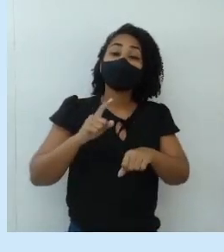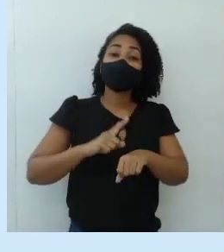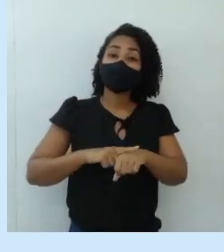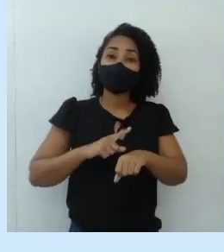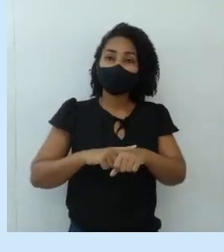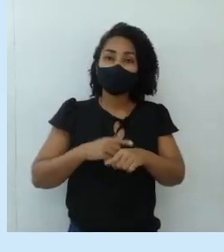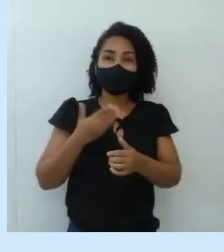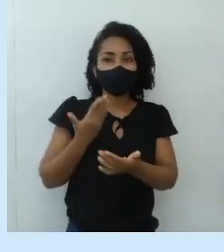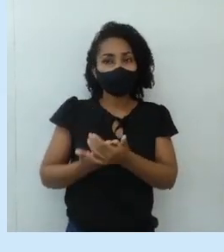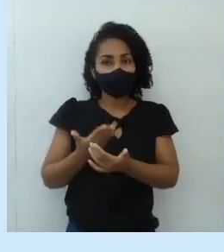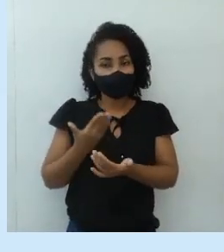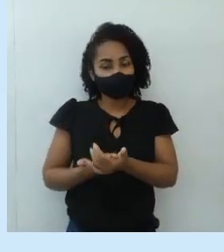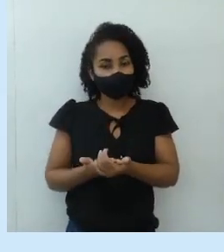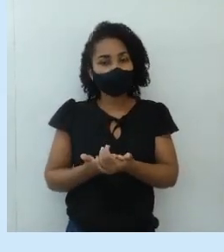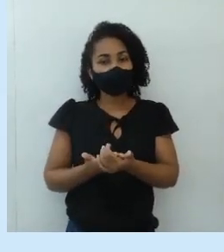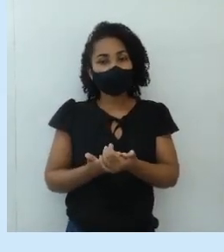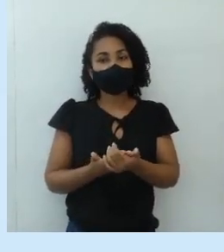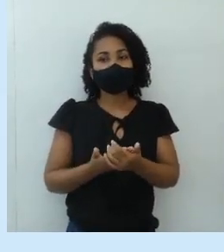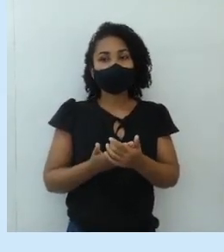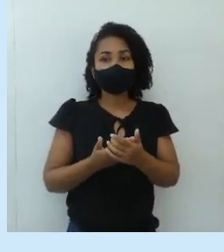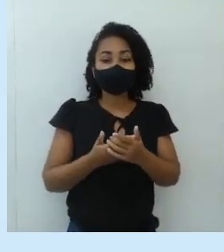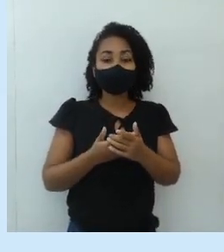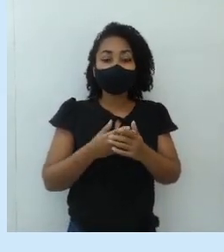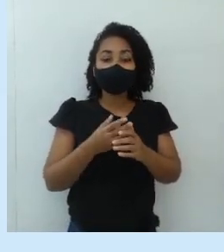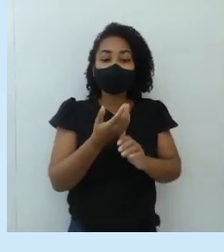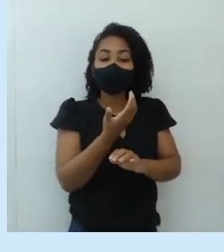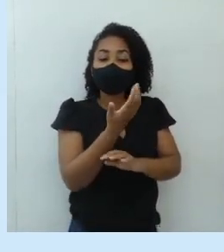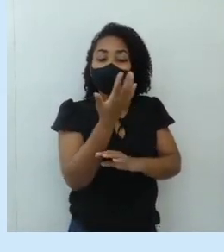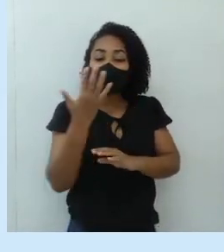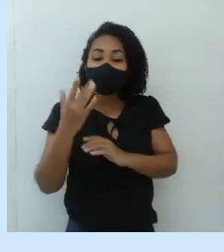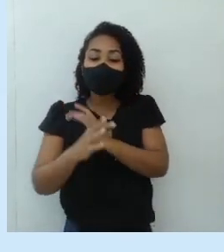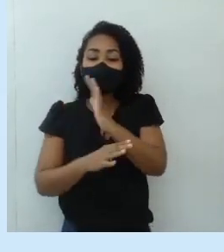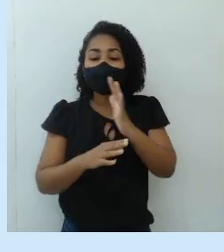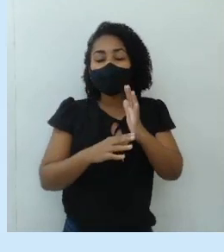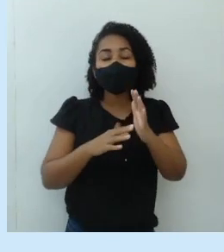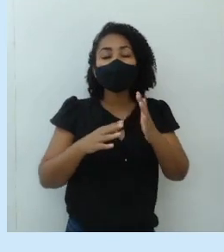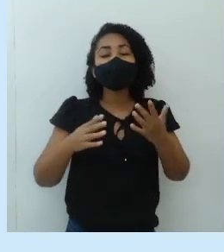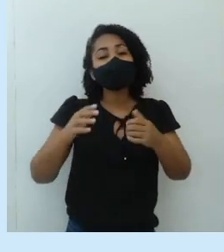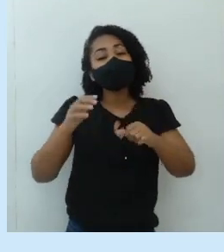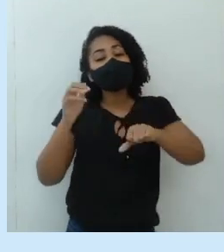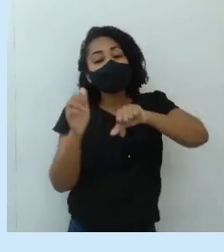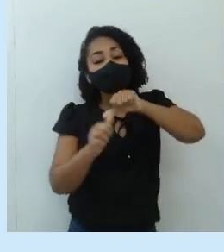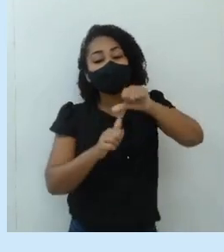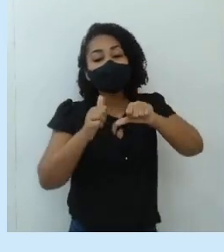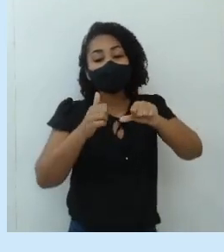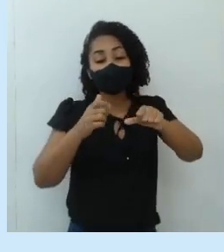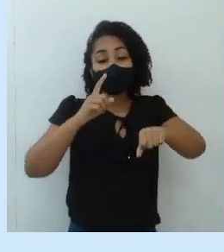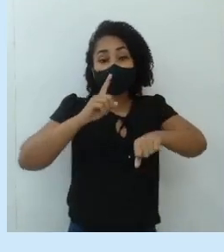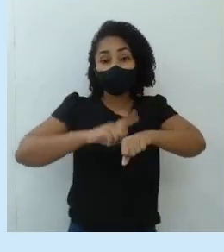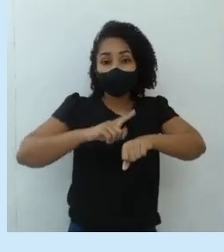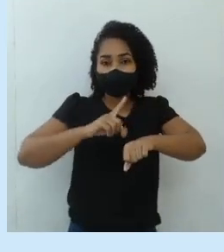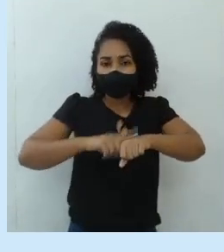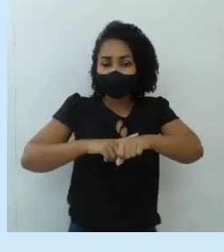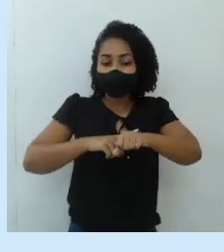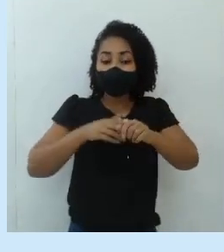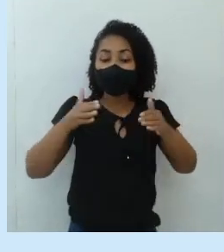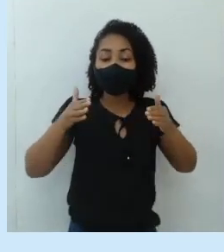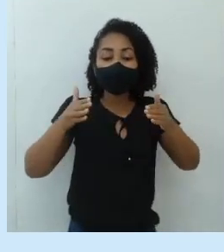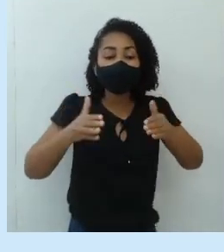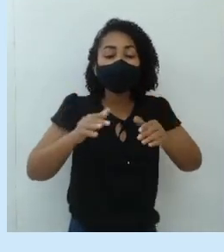estudo dos fenômenos atmosféricos e a sua variação temporal, com enfoque